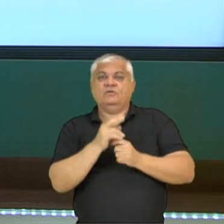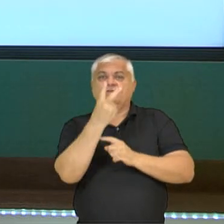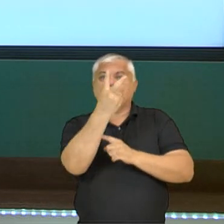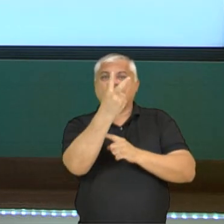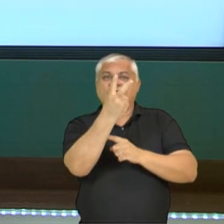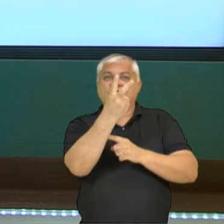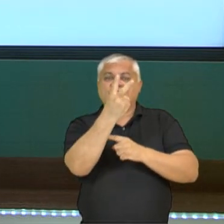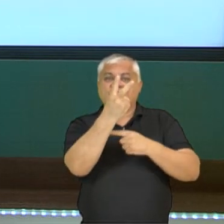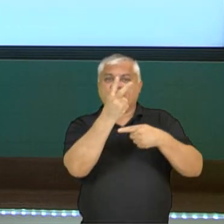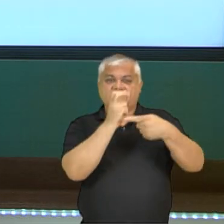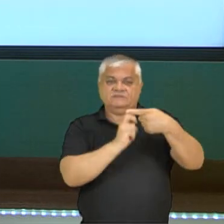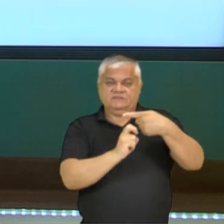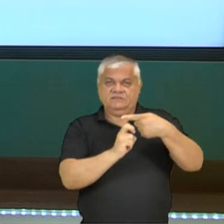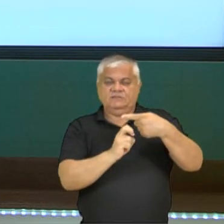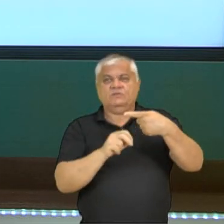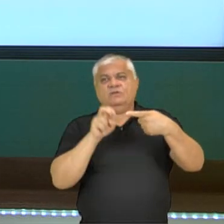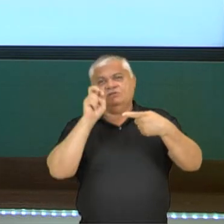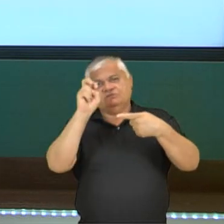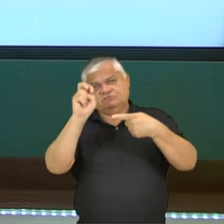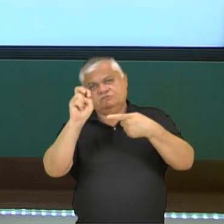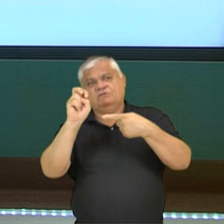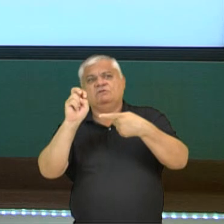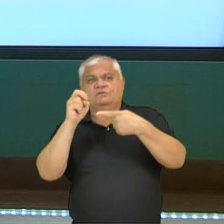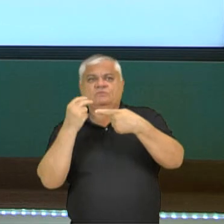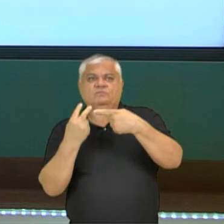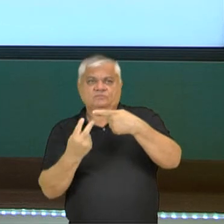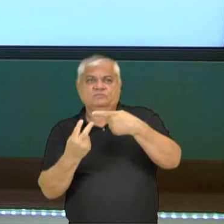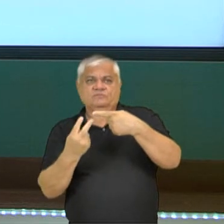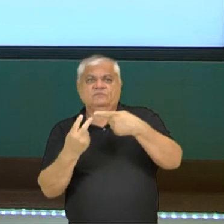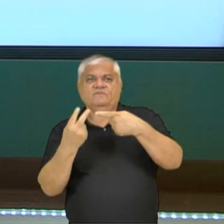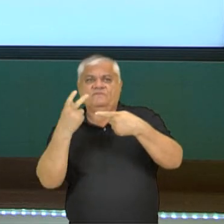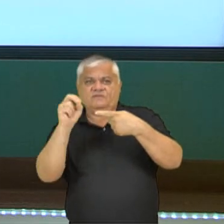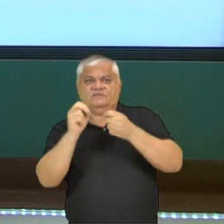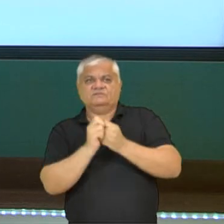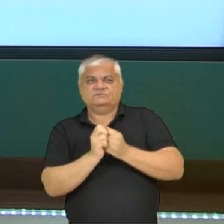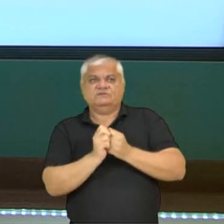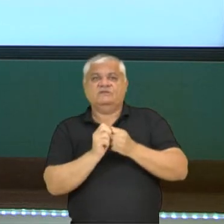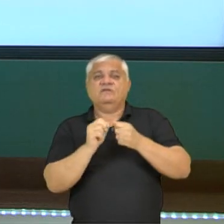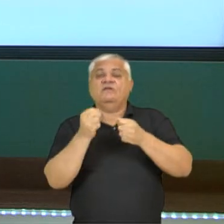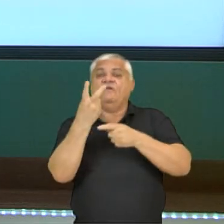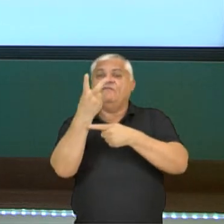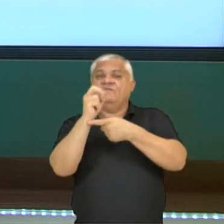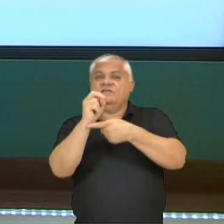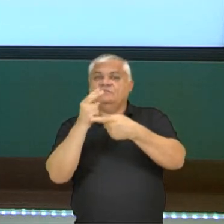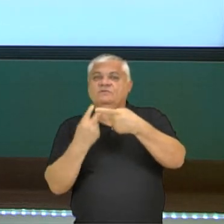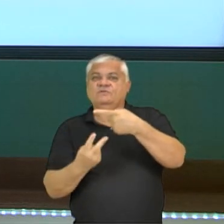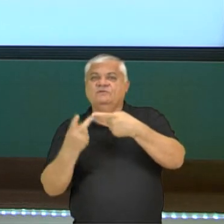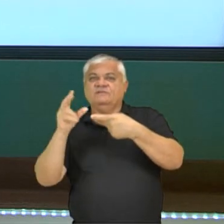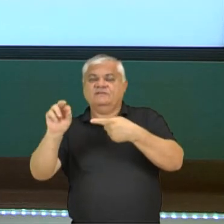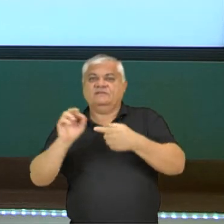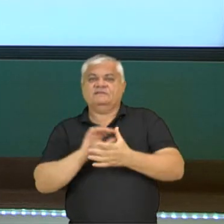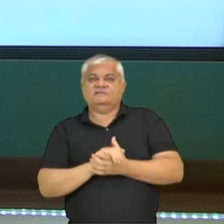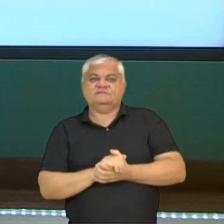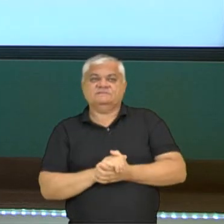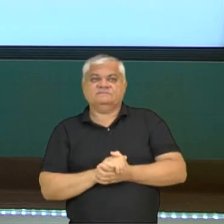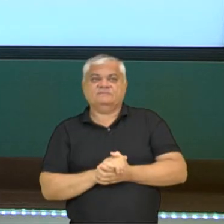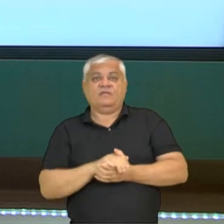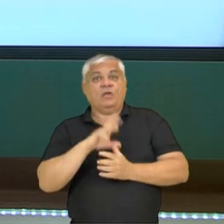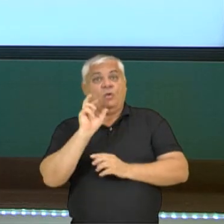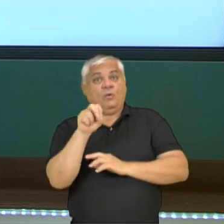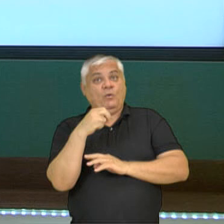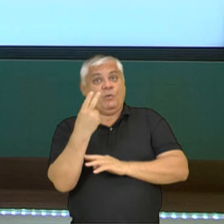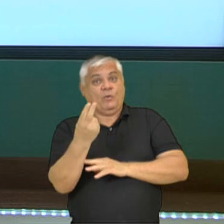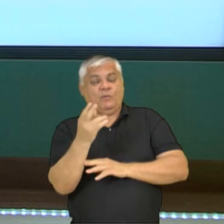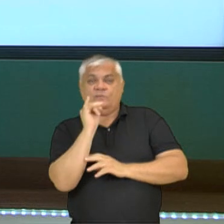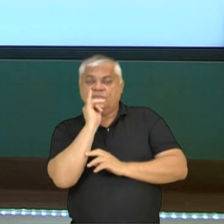2/5, 5/2. Então, eu vou fazer 4 vezes 5, 20. 20 divide por 2 é 10. Ou